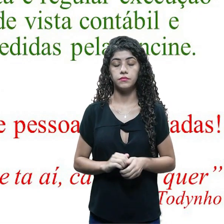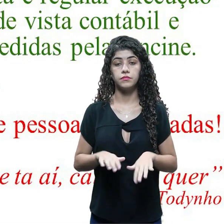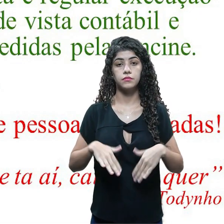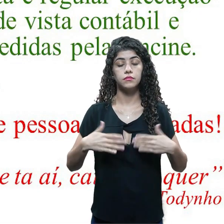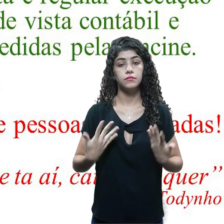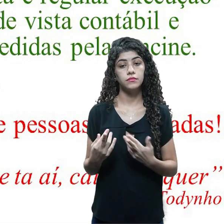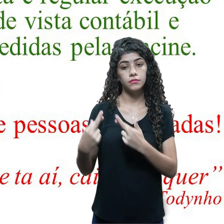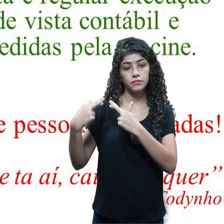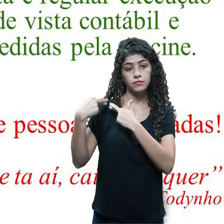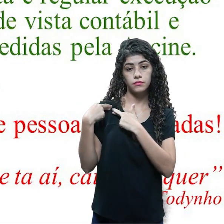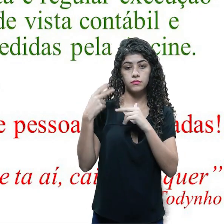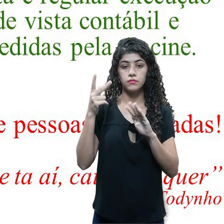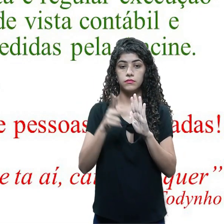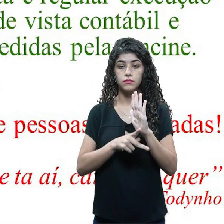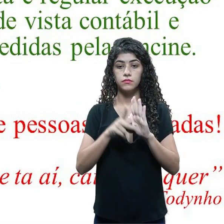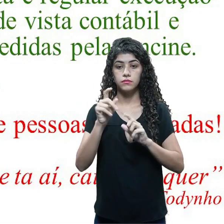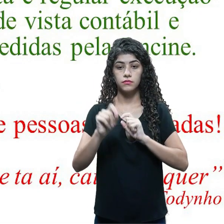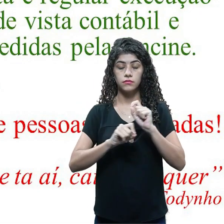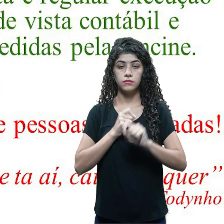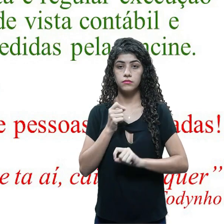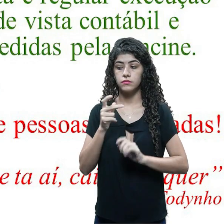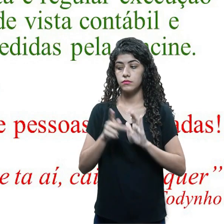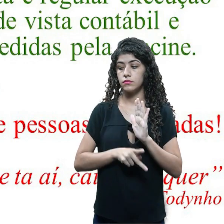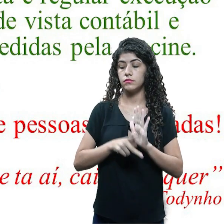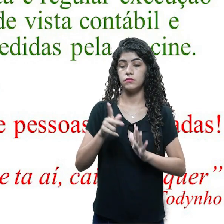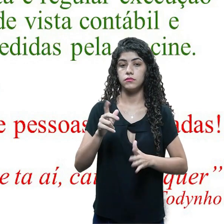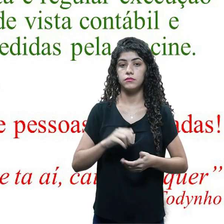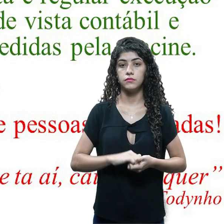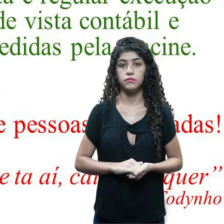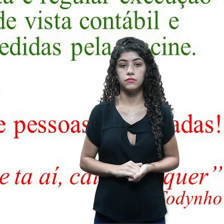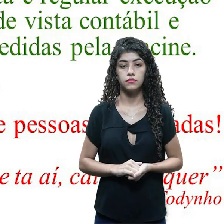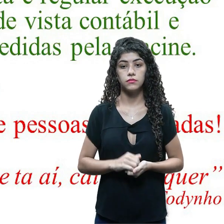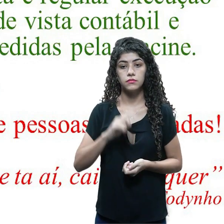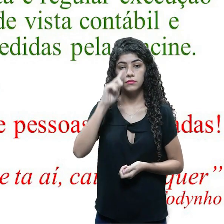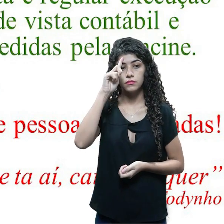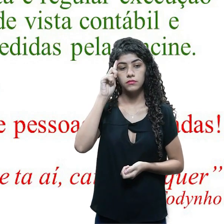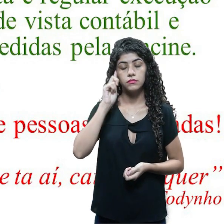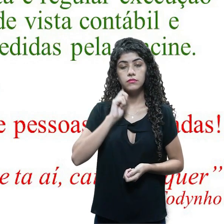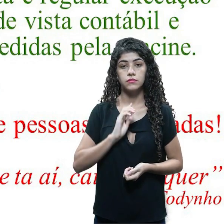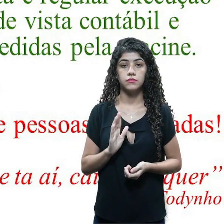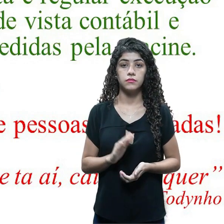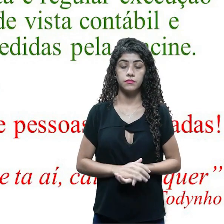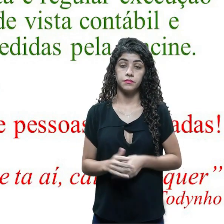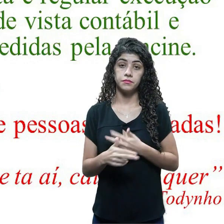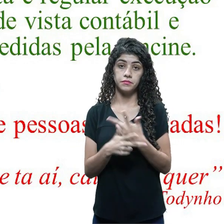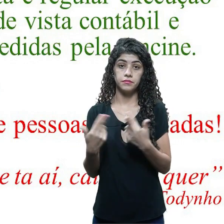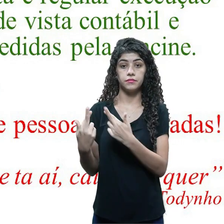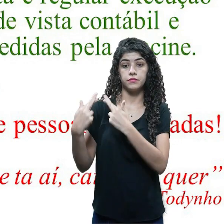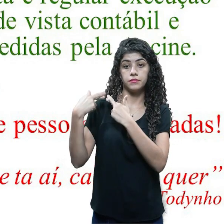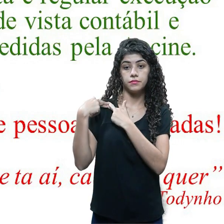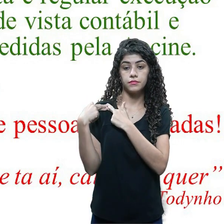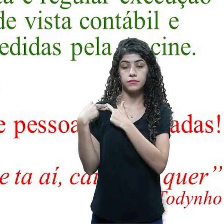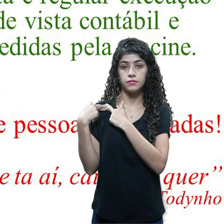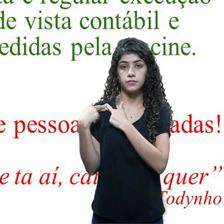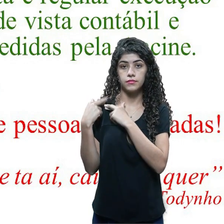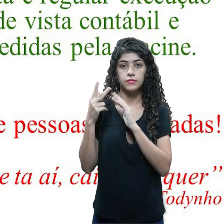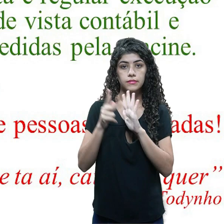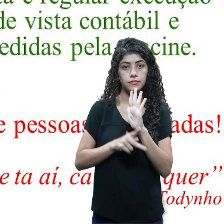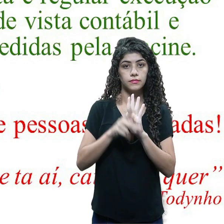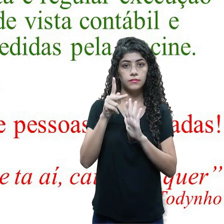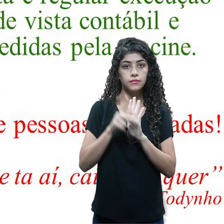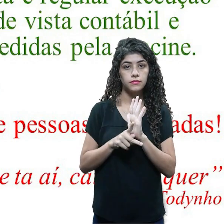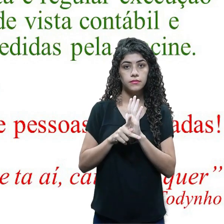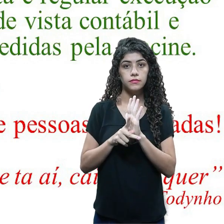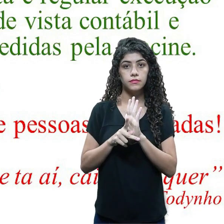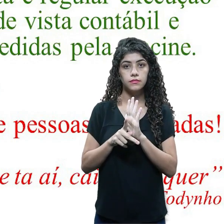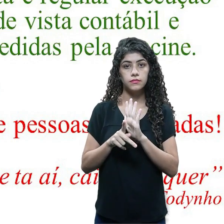Quais são as responsabilidades da empresa proponente do projeto? Então, dentre as responsabilidades da